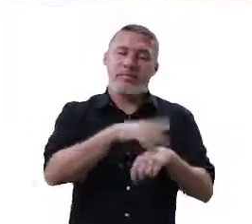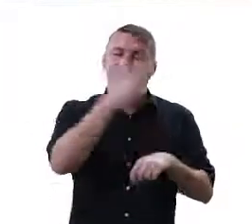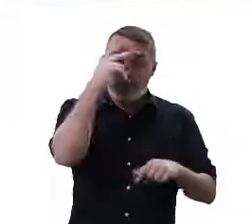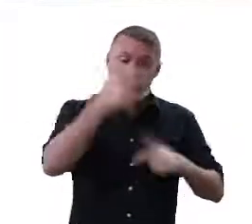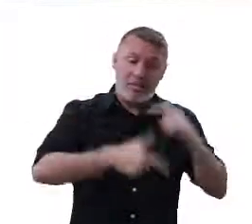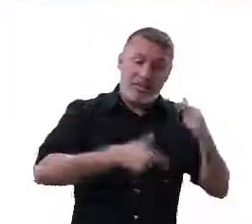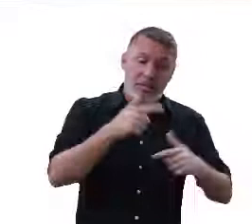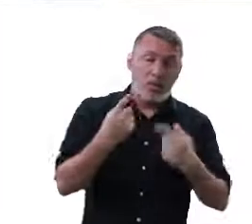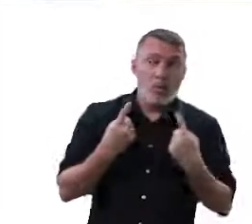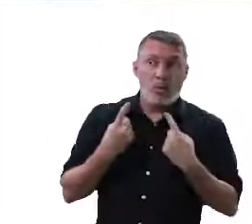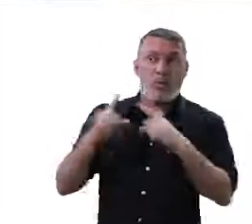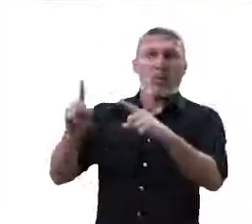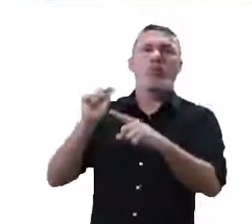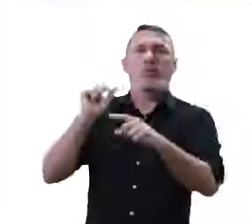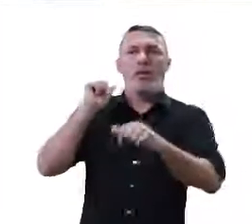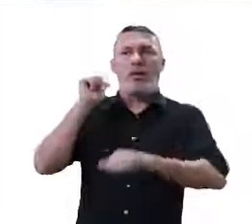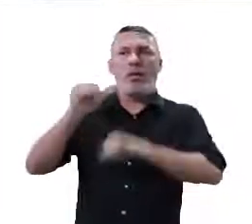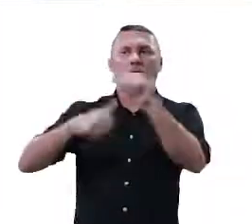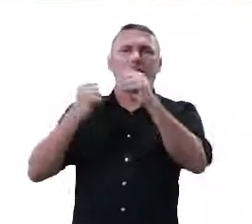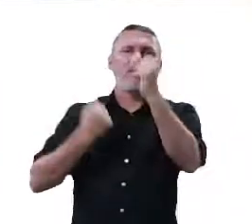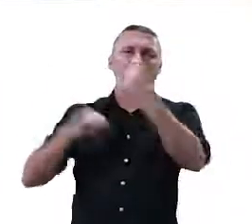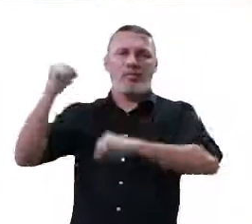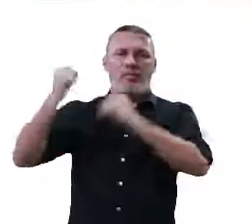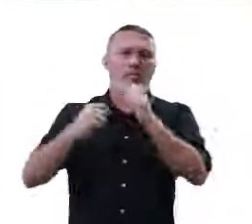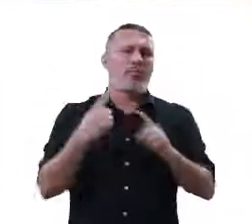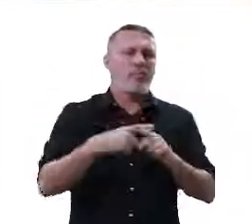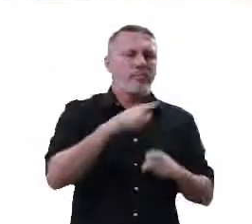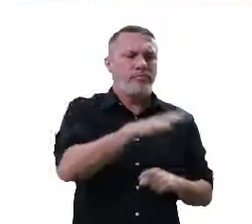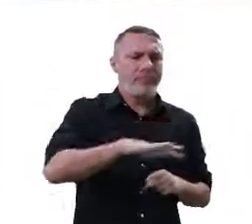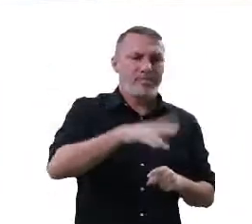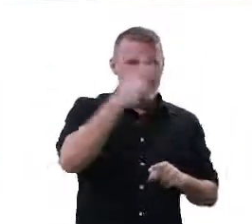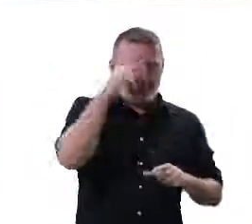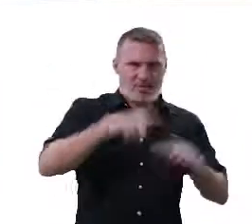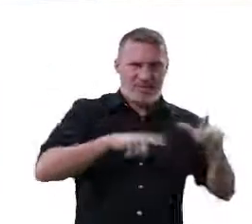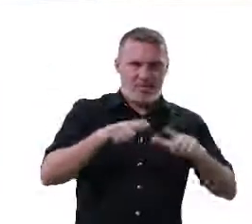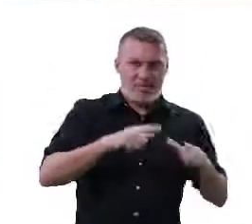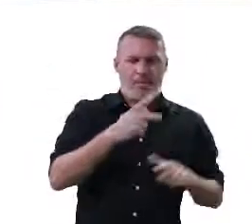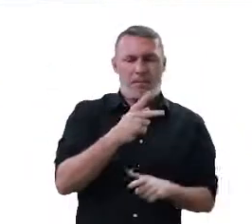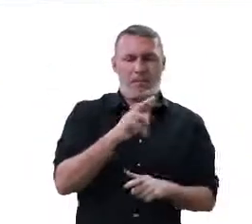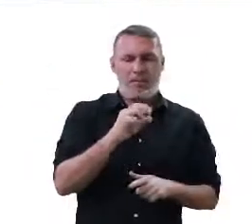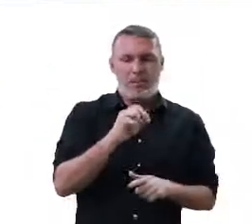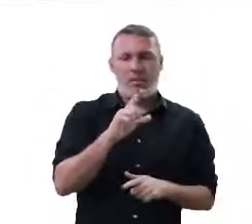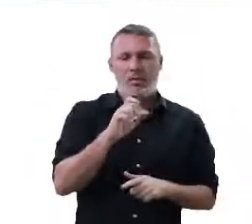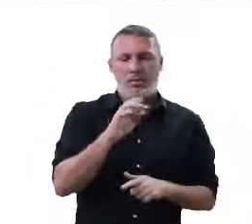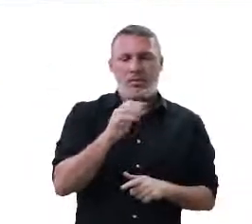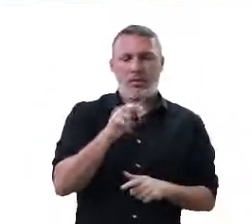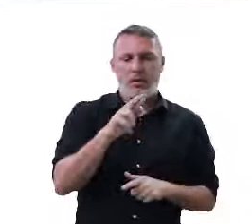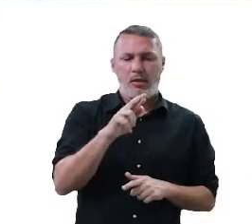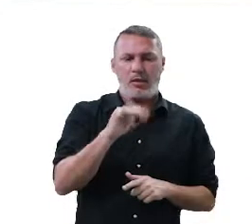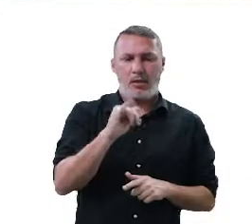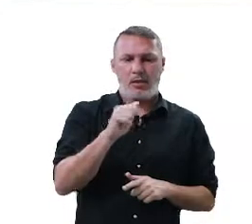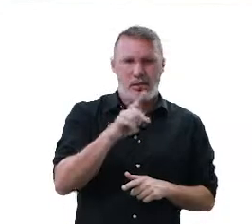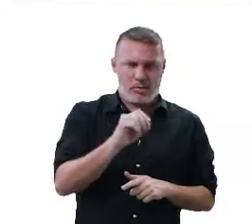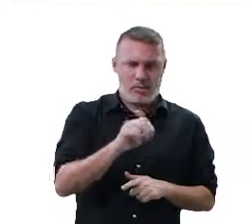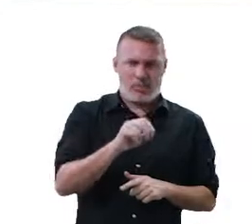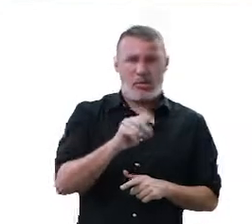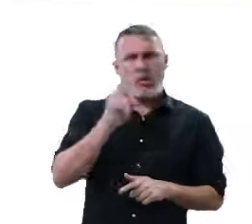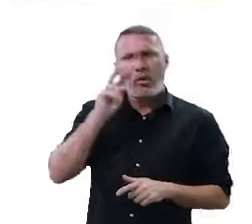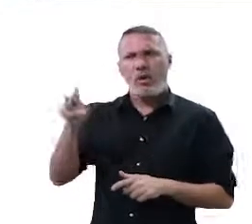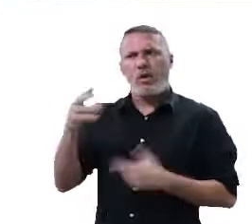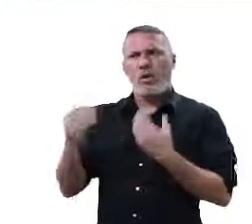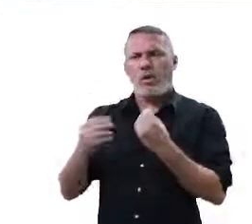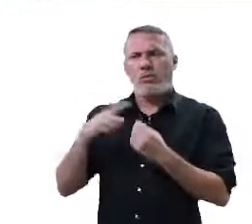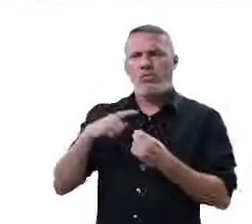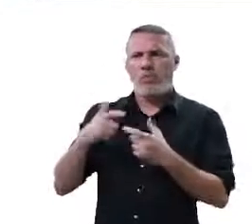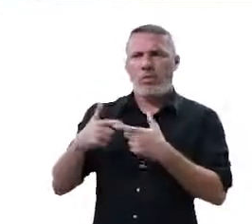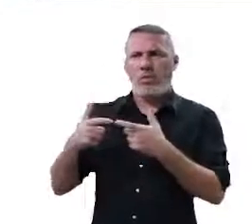à Revolução Industrial. Eles interpretaram o seguinte: a utilização de máquinas nas linhas